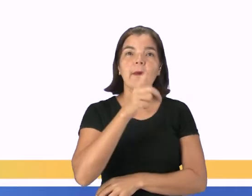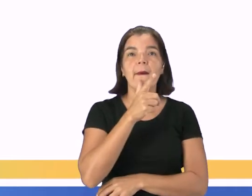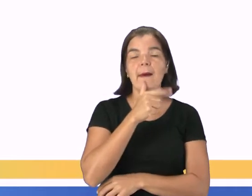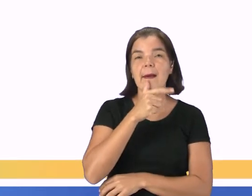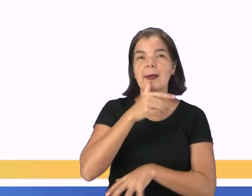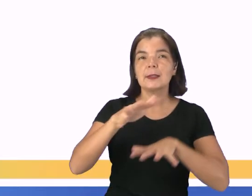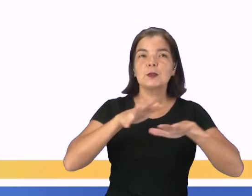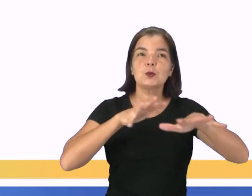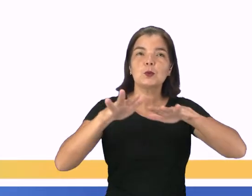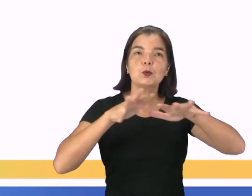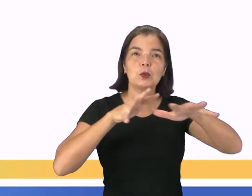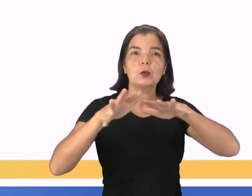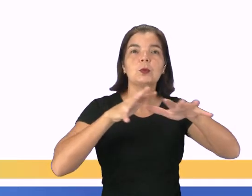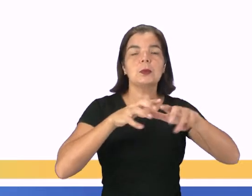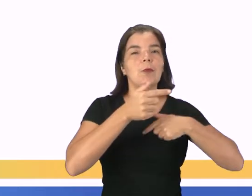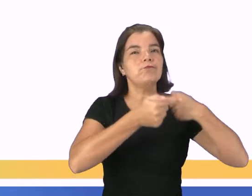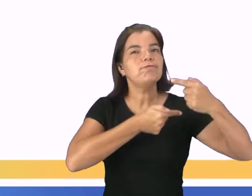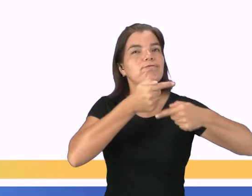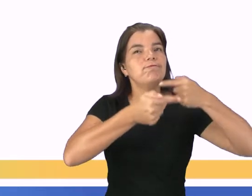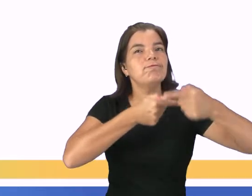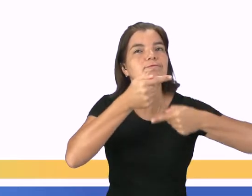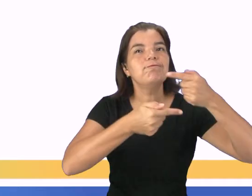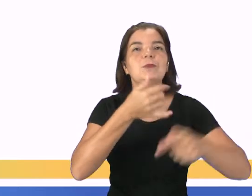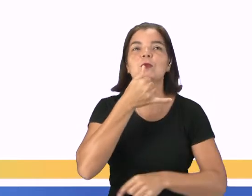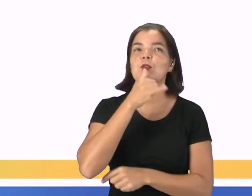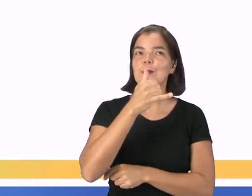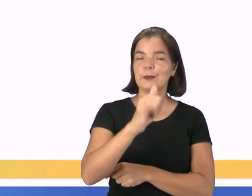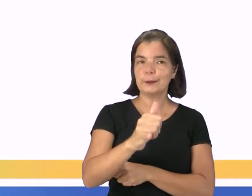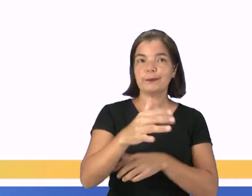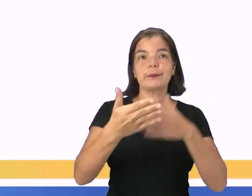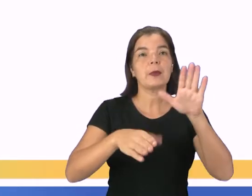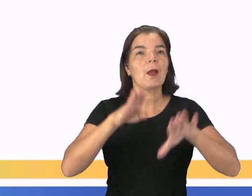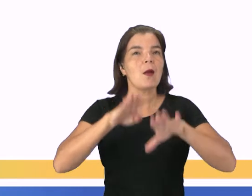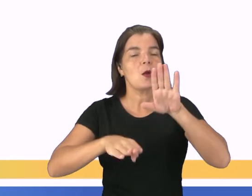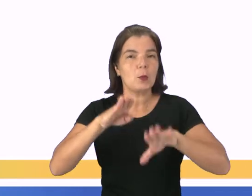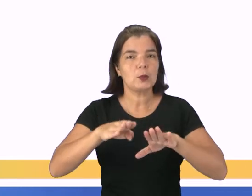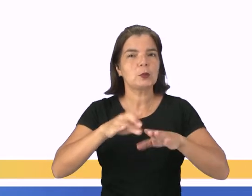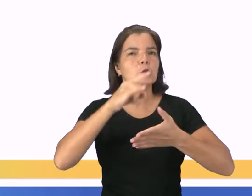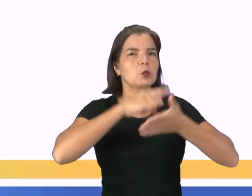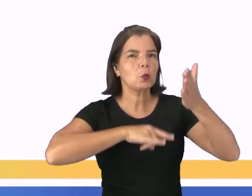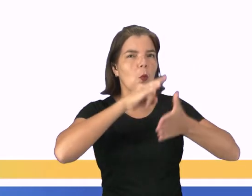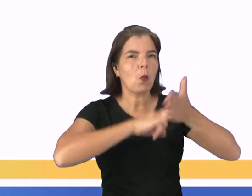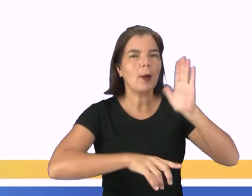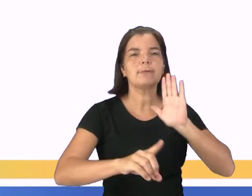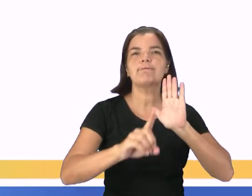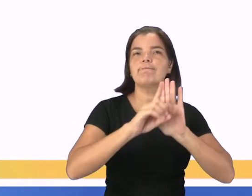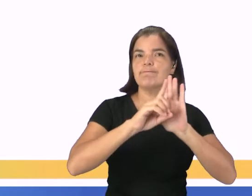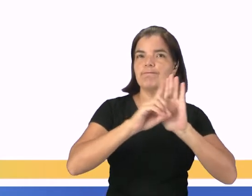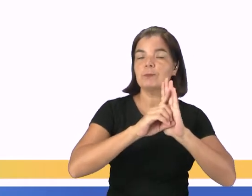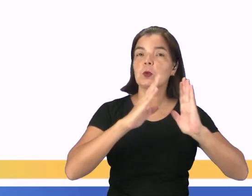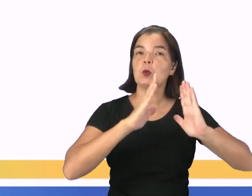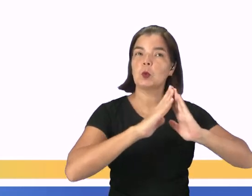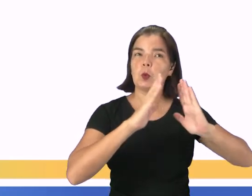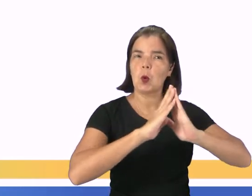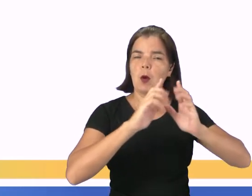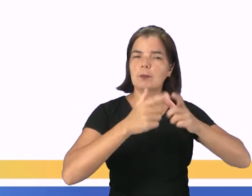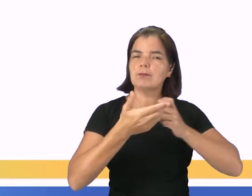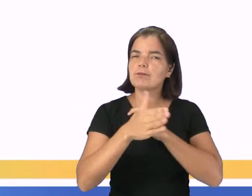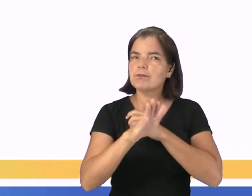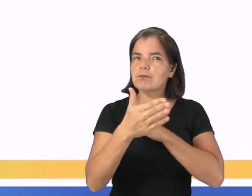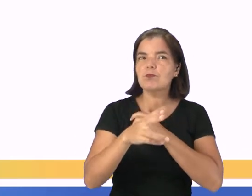movimentação das turbinas geradoras de energia elétrica. Então, de acordo com a medida provisória, uma residência com consumo médio